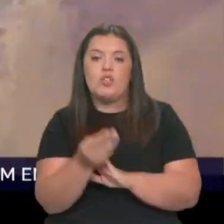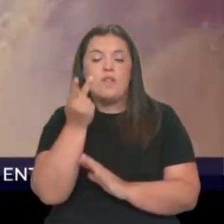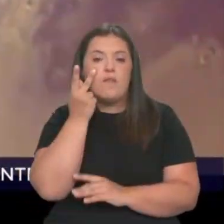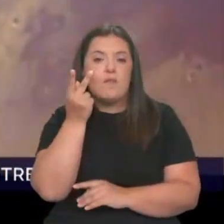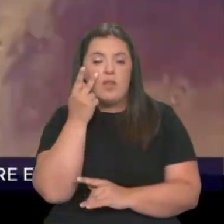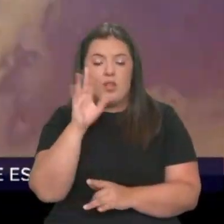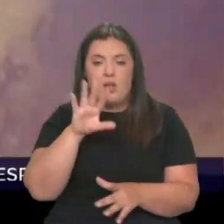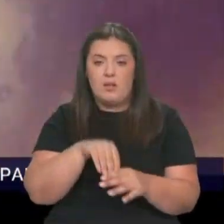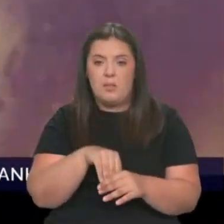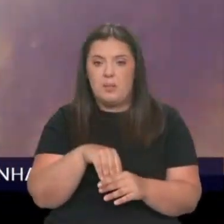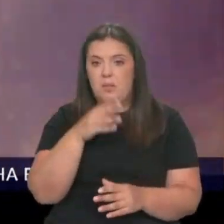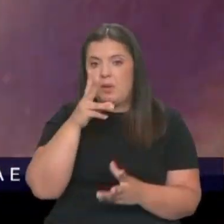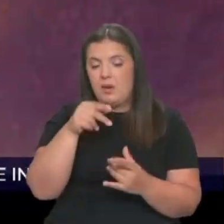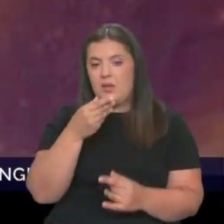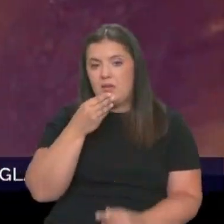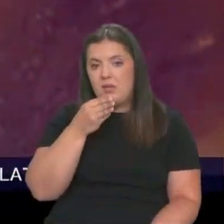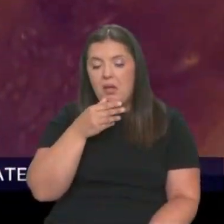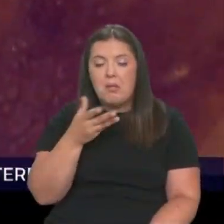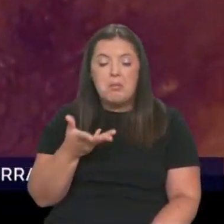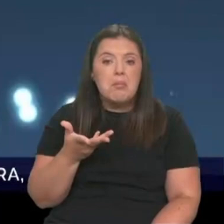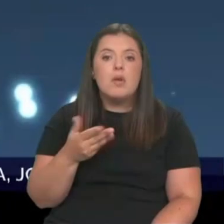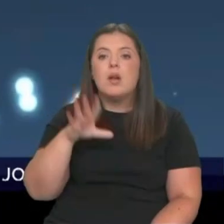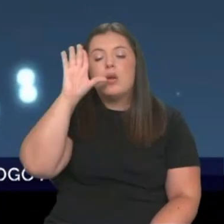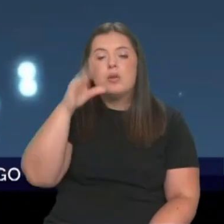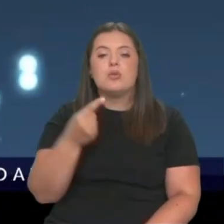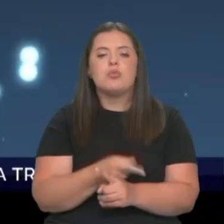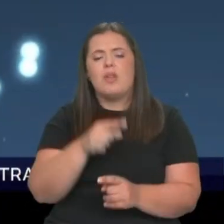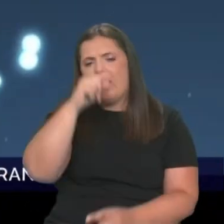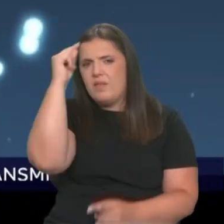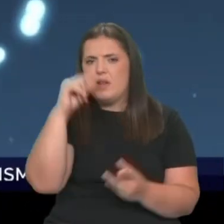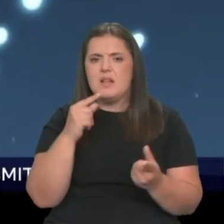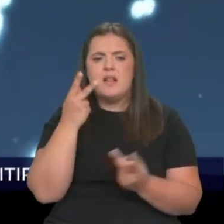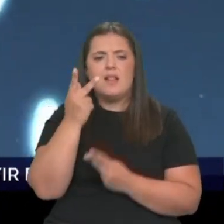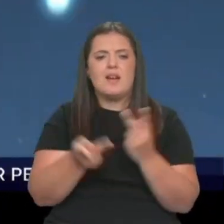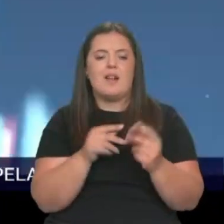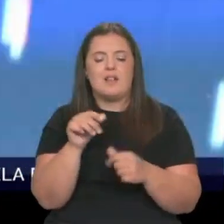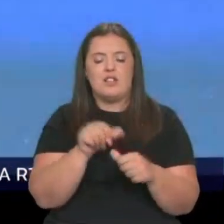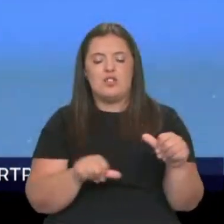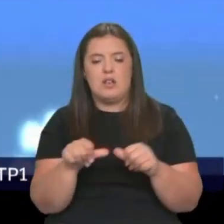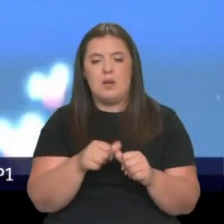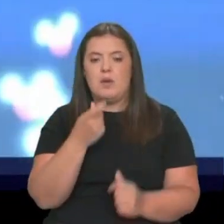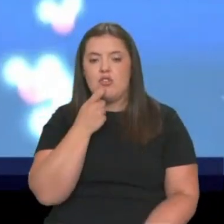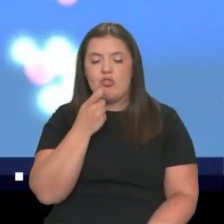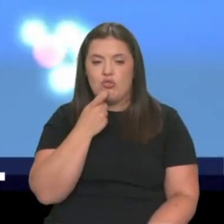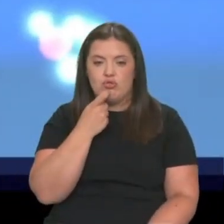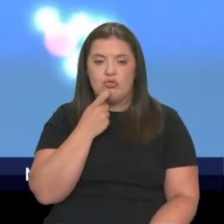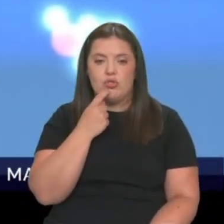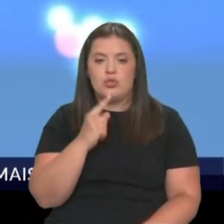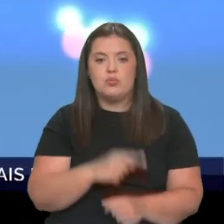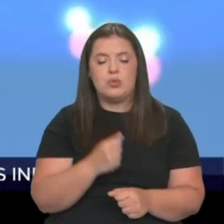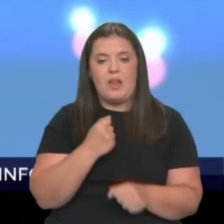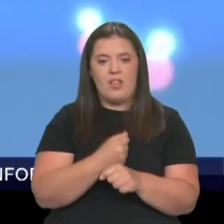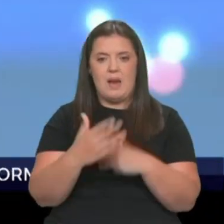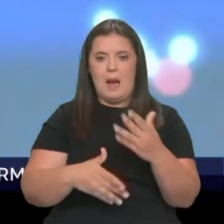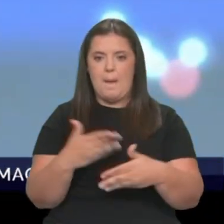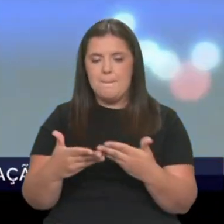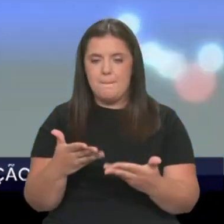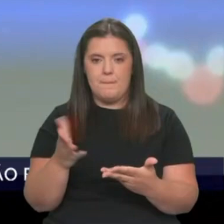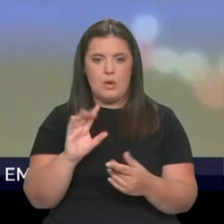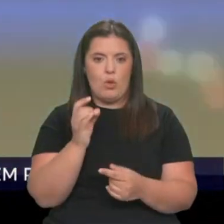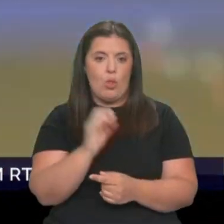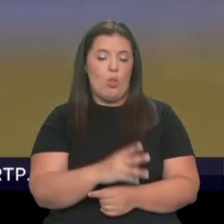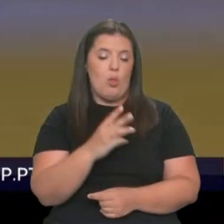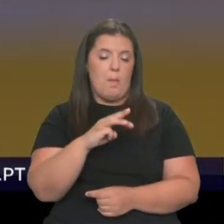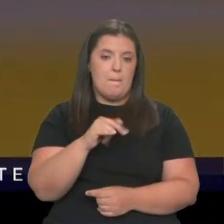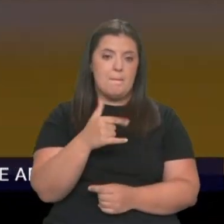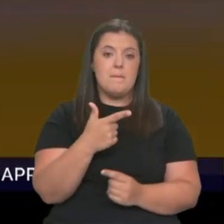na Terra? Não sabemos, até porque é mais difícil fazer este tipo de análises químicas nas rochas da Terra, porque a Terra é um planeta muito mais dinâmico do que foi Marte.